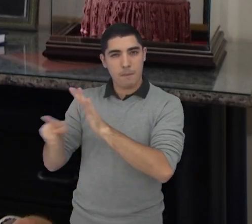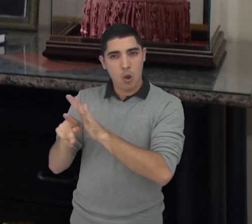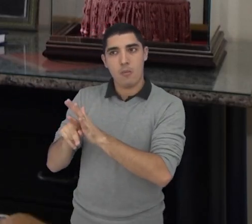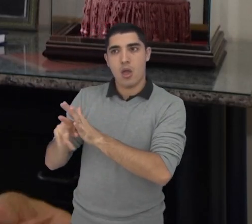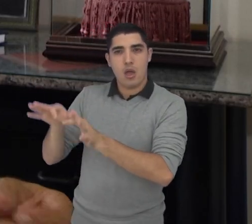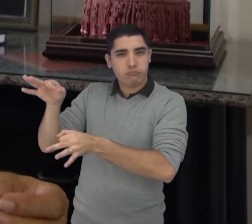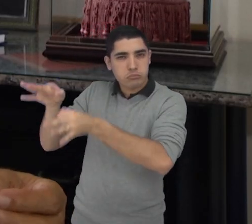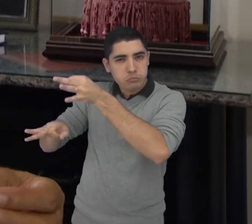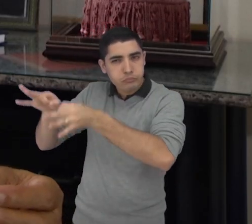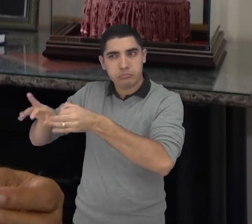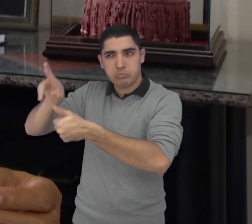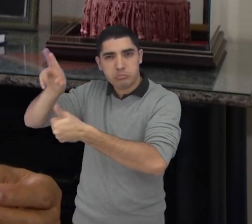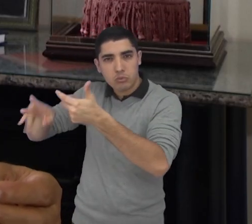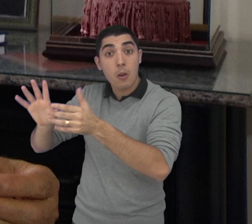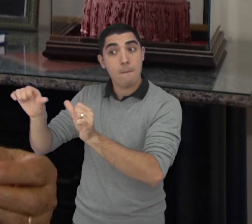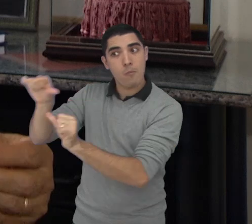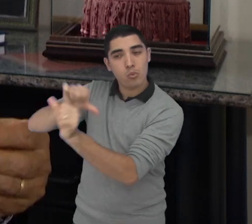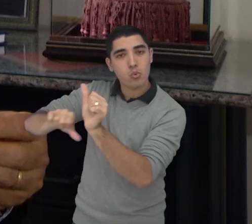sistema tributário,